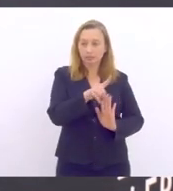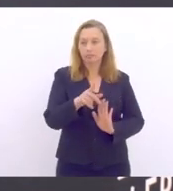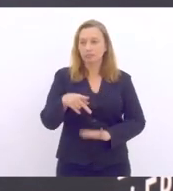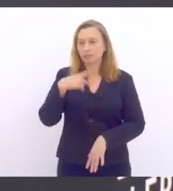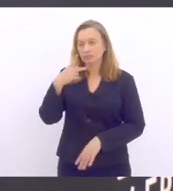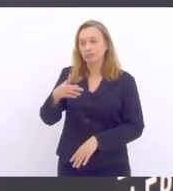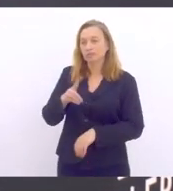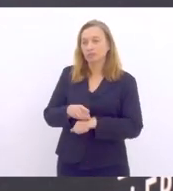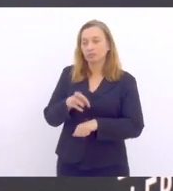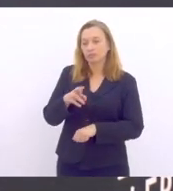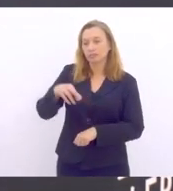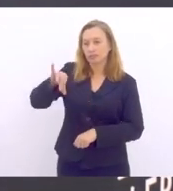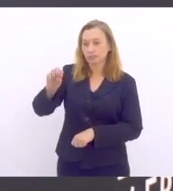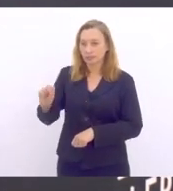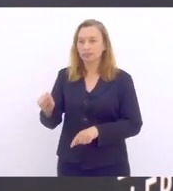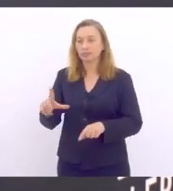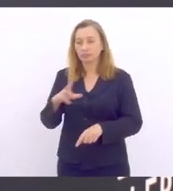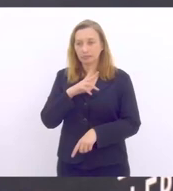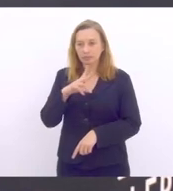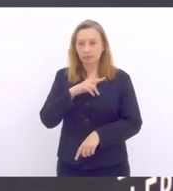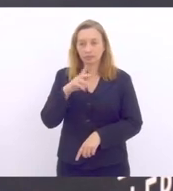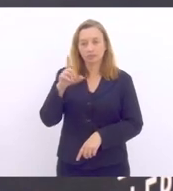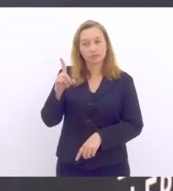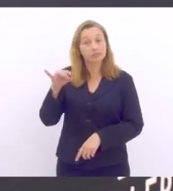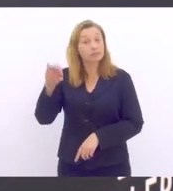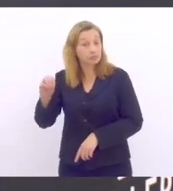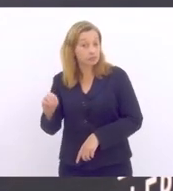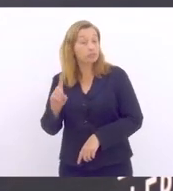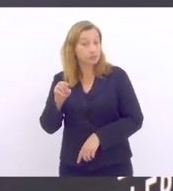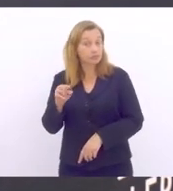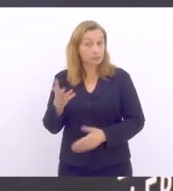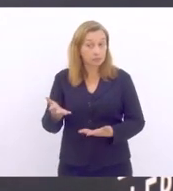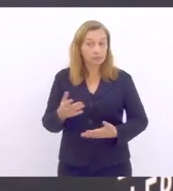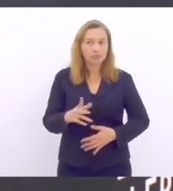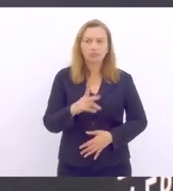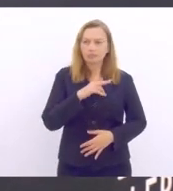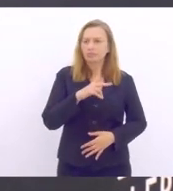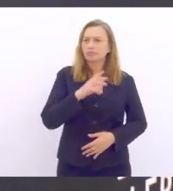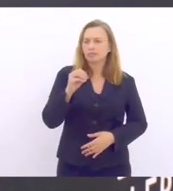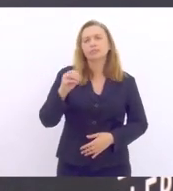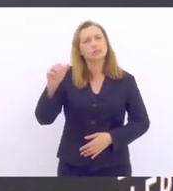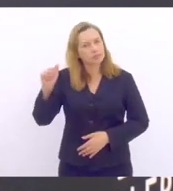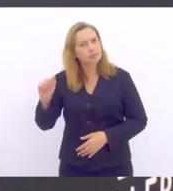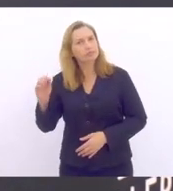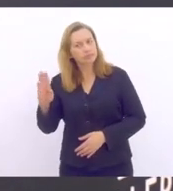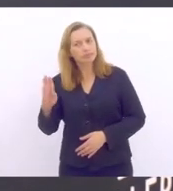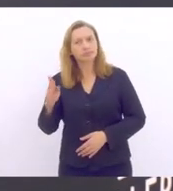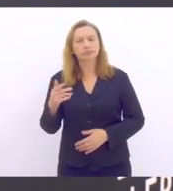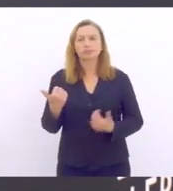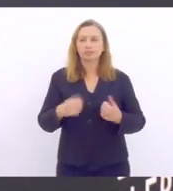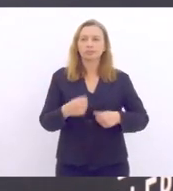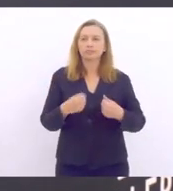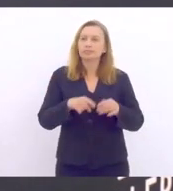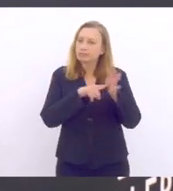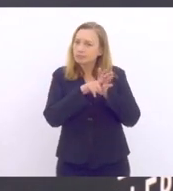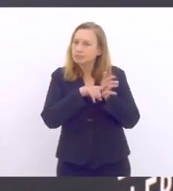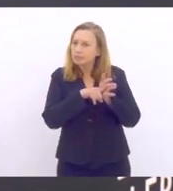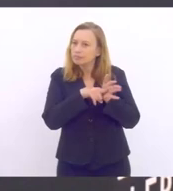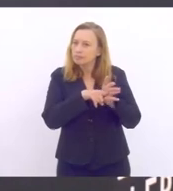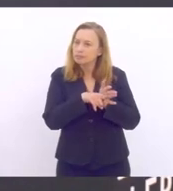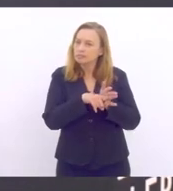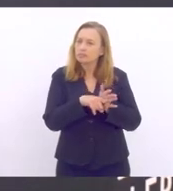Dr. Marcos Leal quanto pelo próprio Adir Damus, né, a questão, e pela própria OAB, quando diz que tem que ter investigação